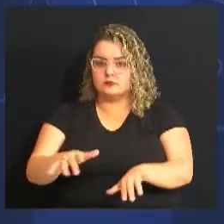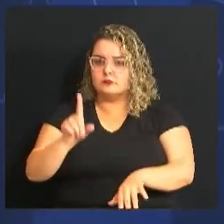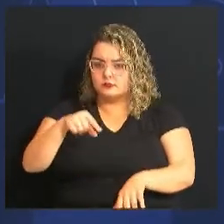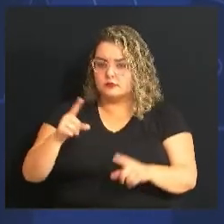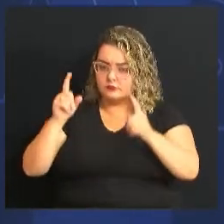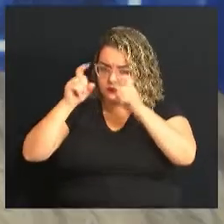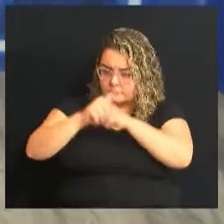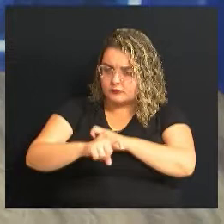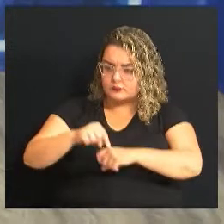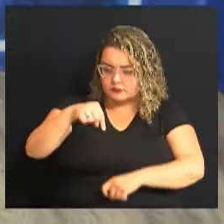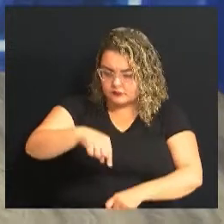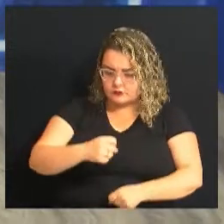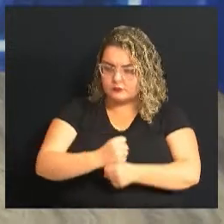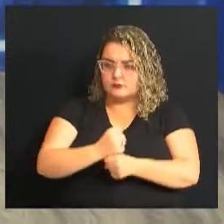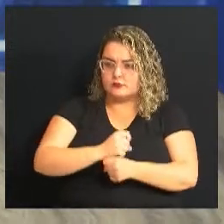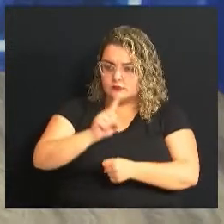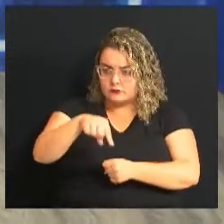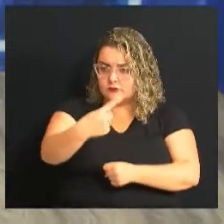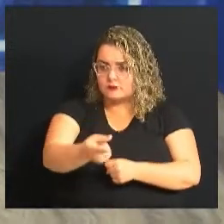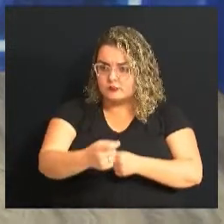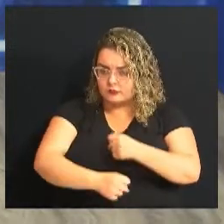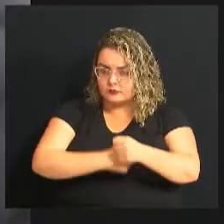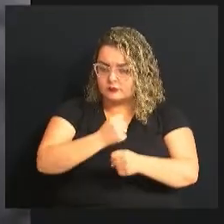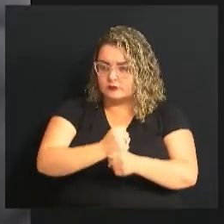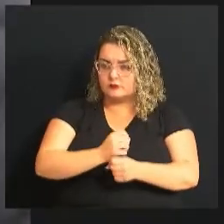ano e para o próximo?